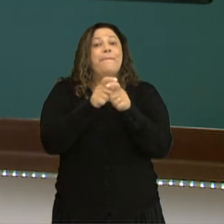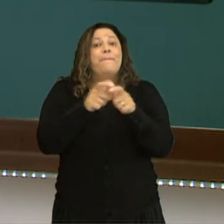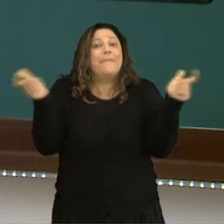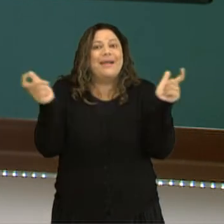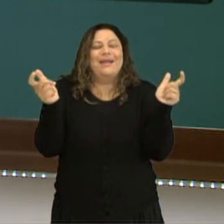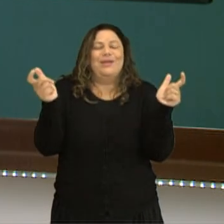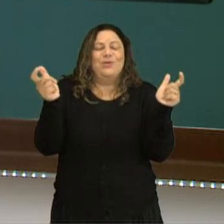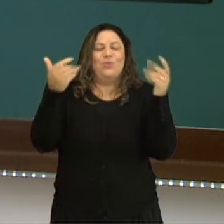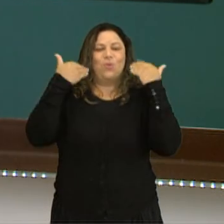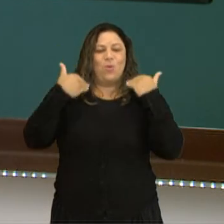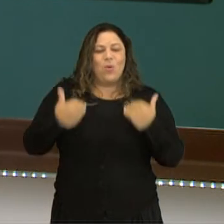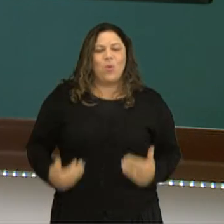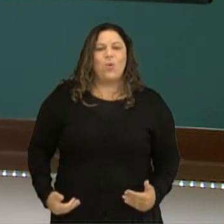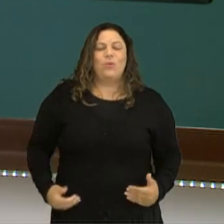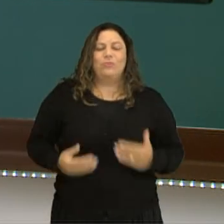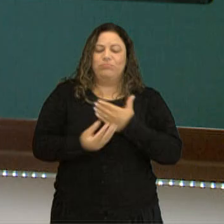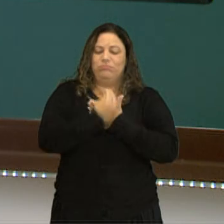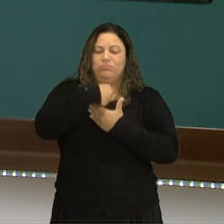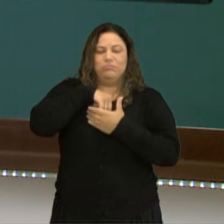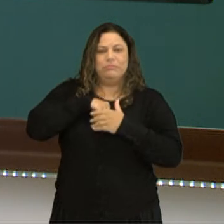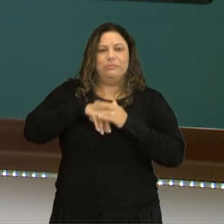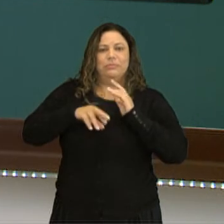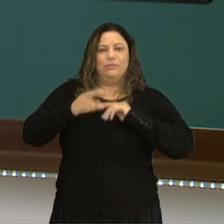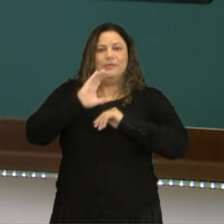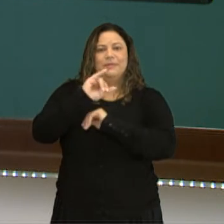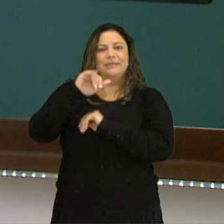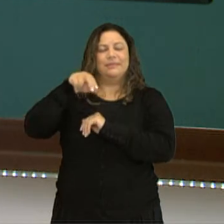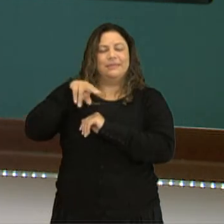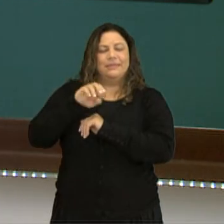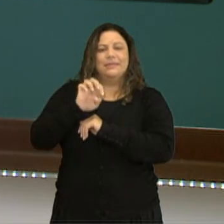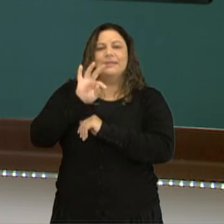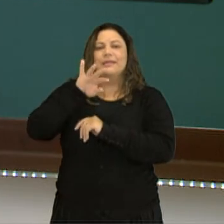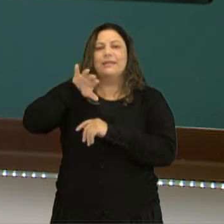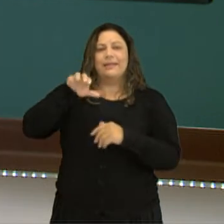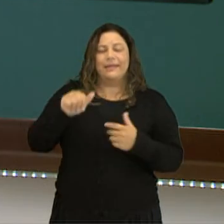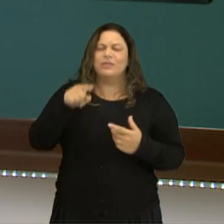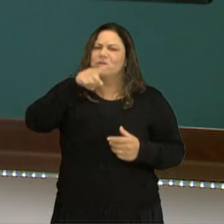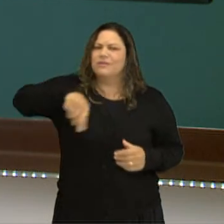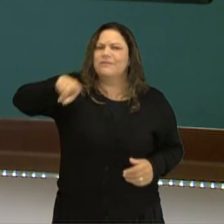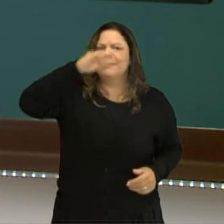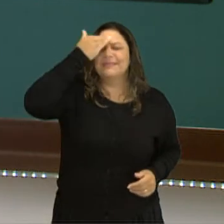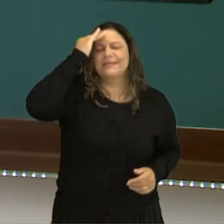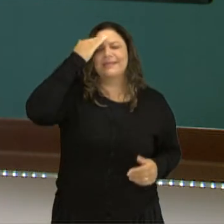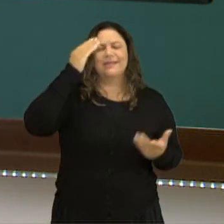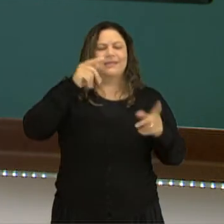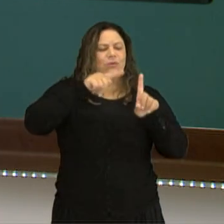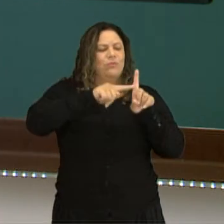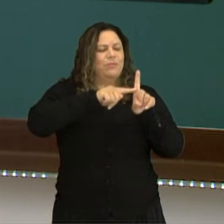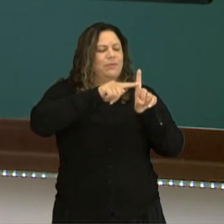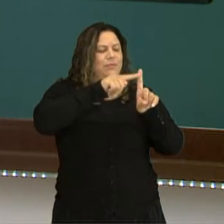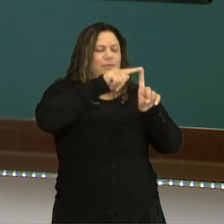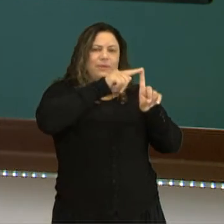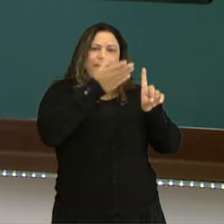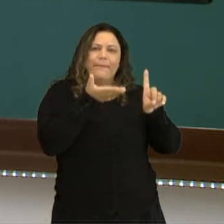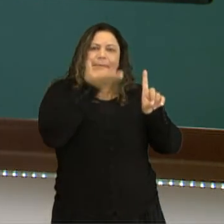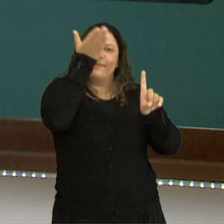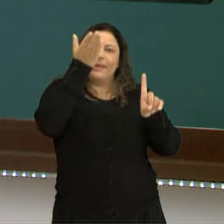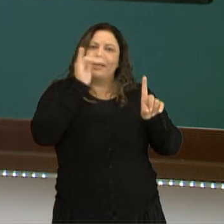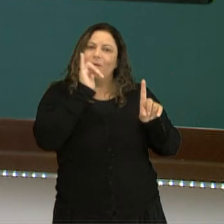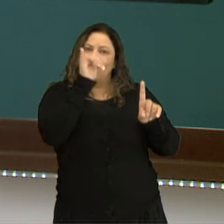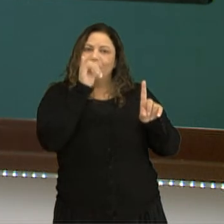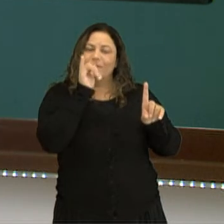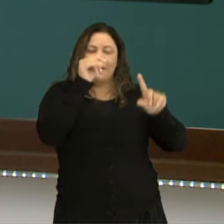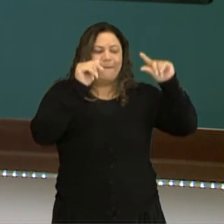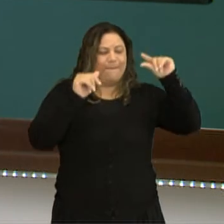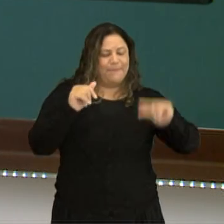maior parte da energia interna vem da energia cinética. Você entendeu que quanto maior a temperatura, maior a energia interna.